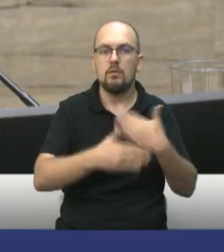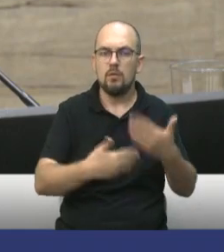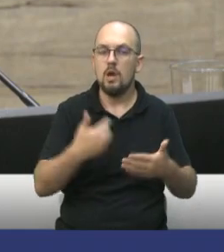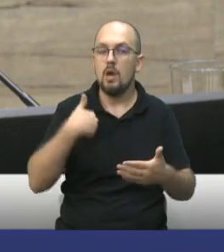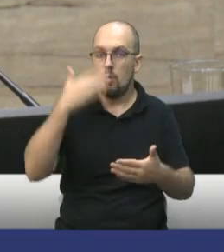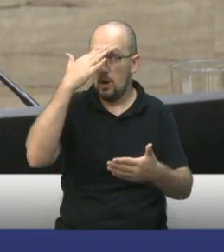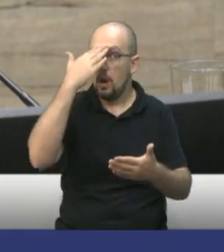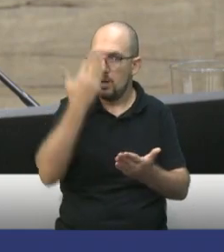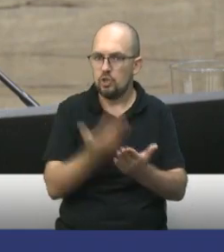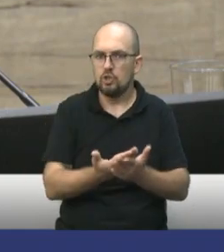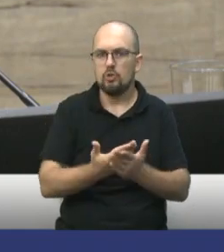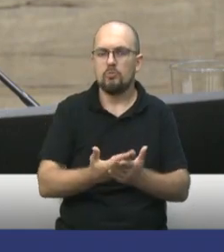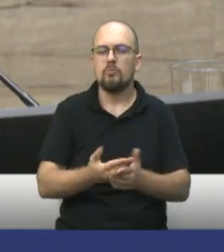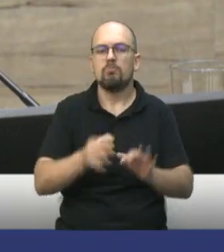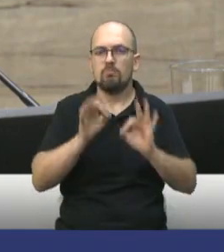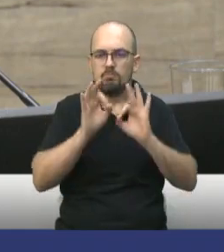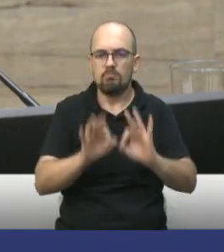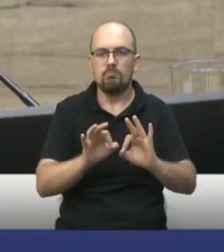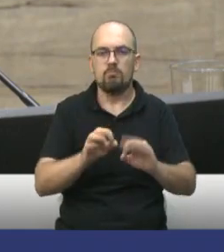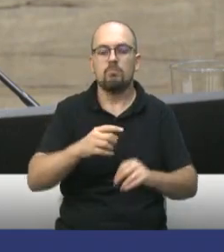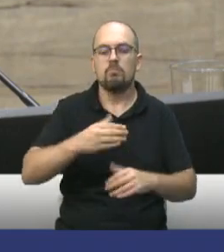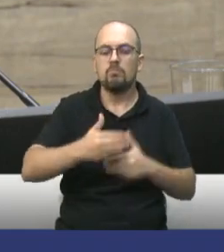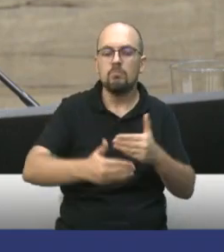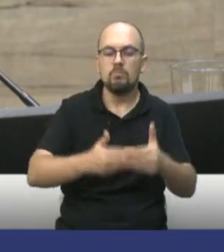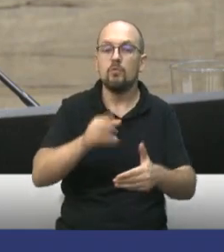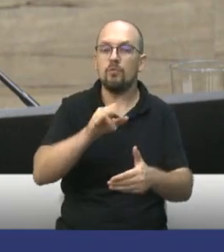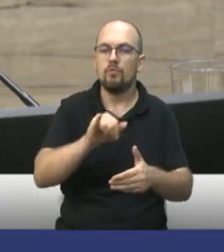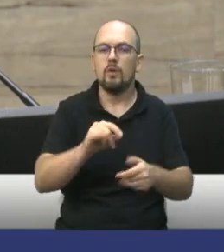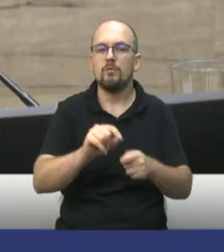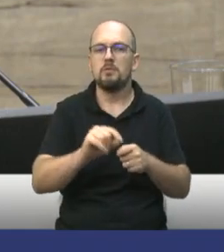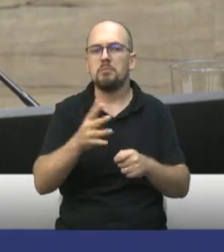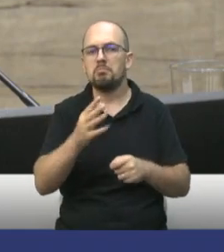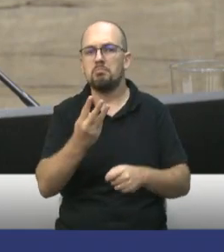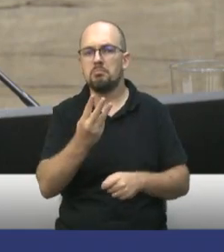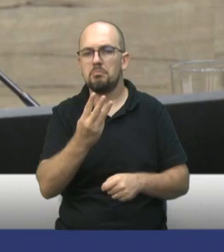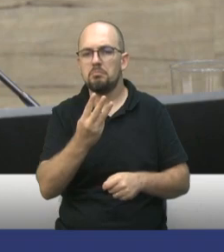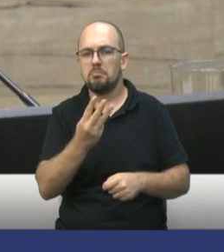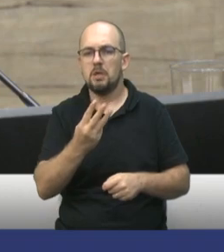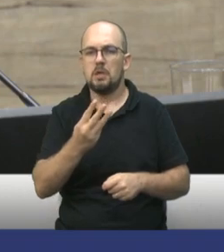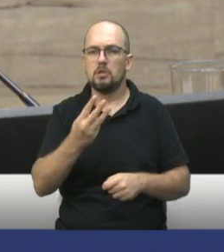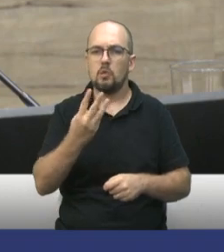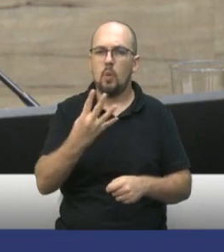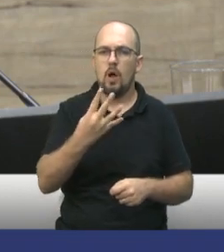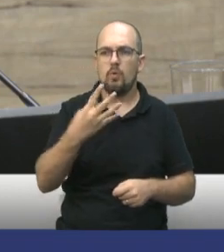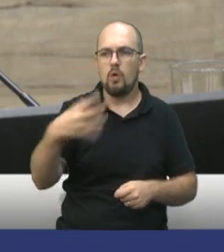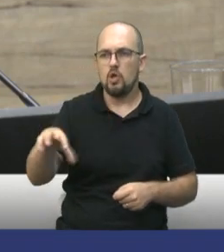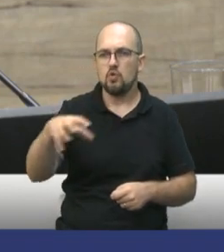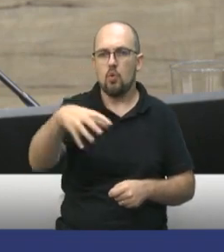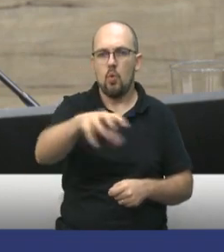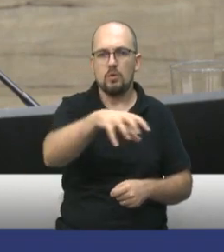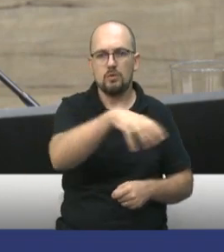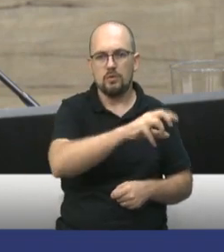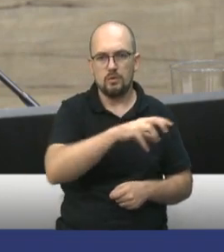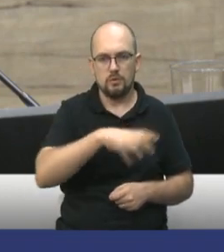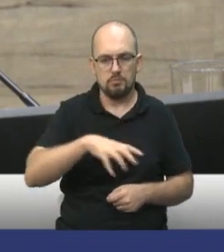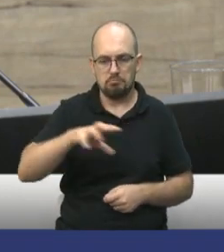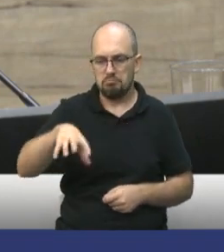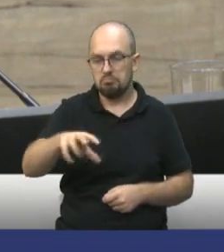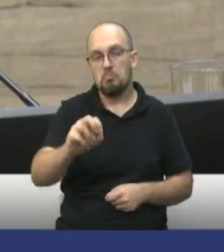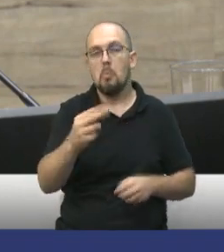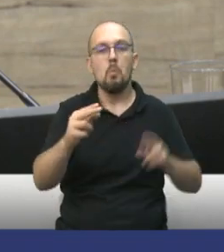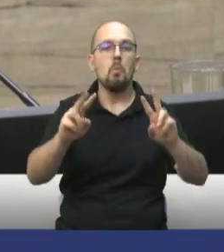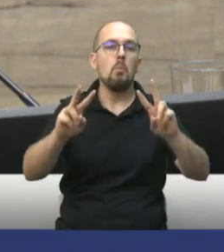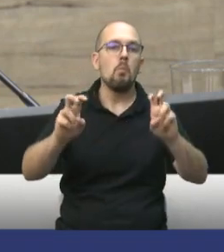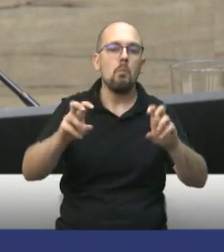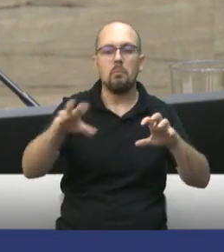acredito fielmente isso, que nós faremos isso por 3 ou 4 regiões, ou por situações, ou por